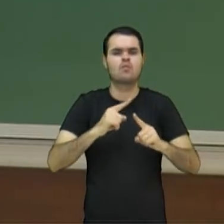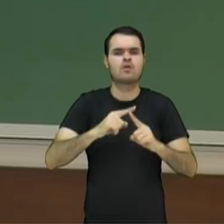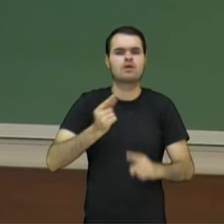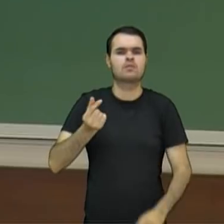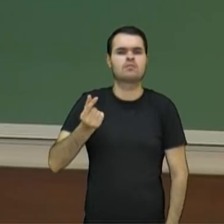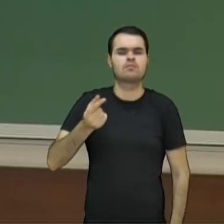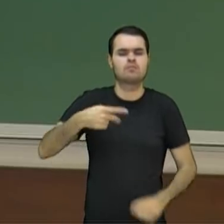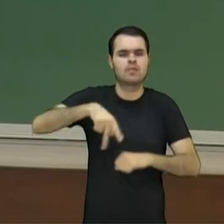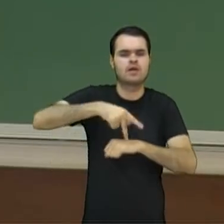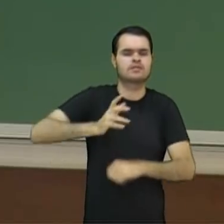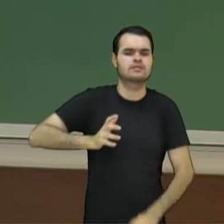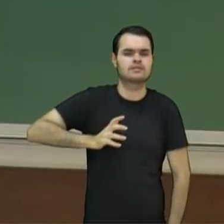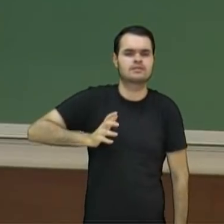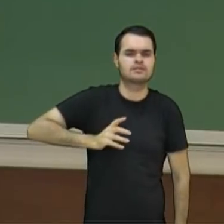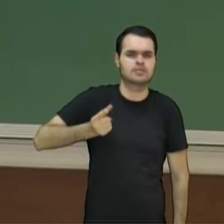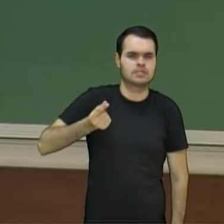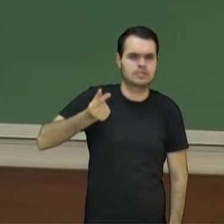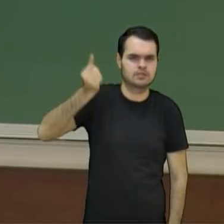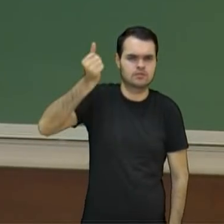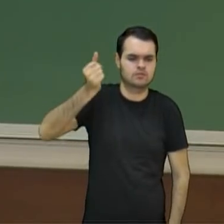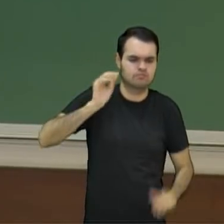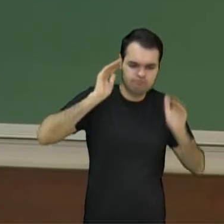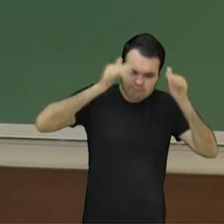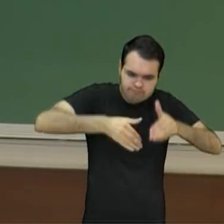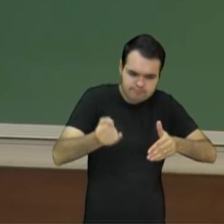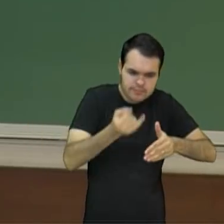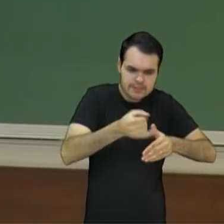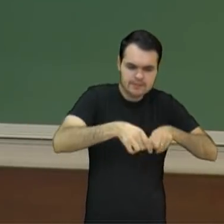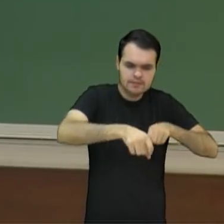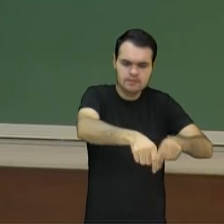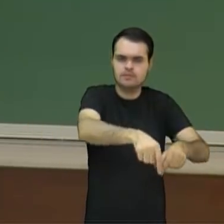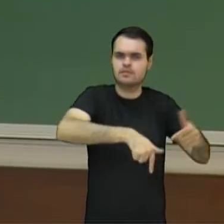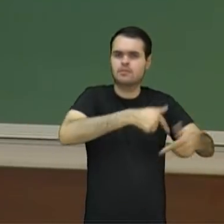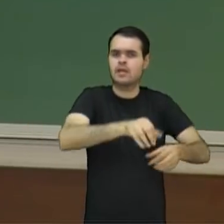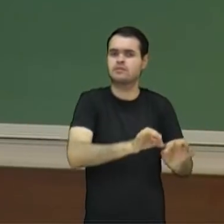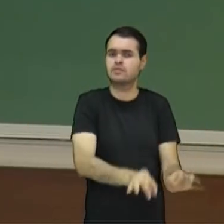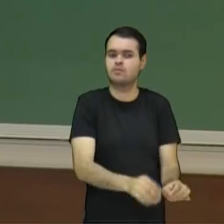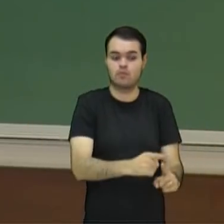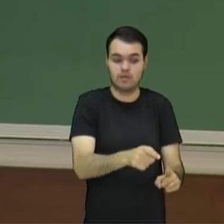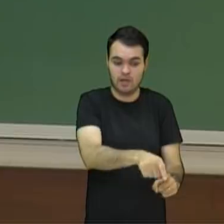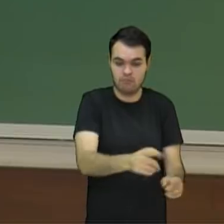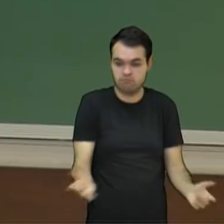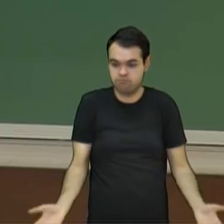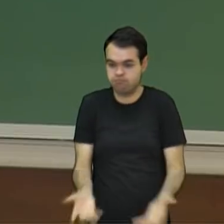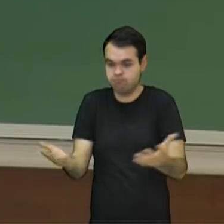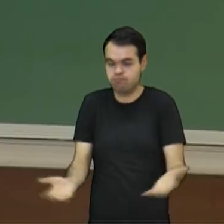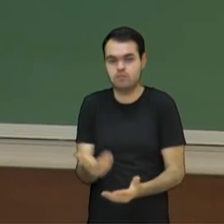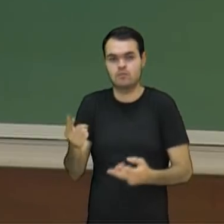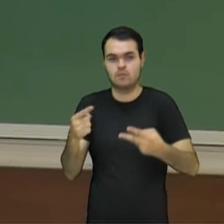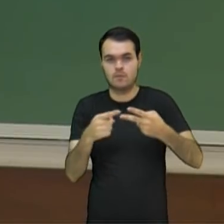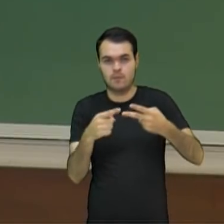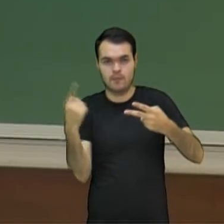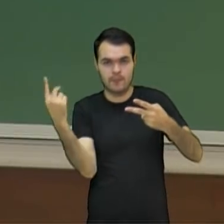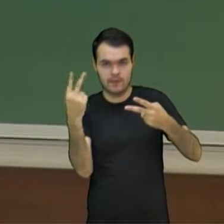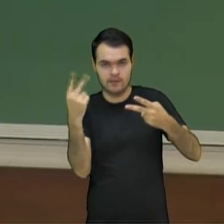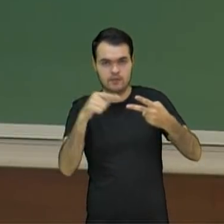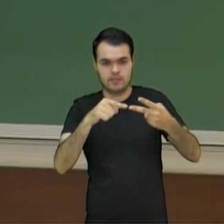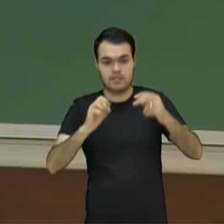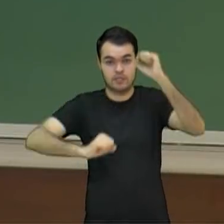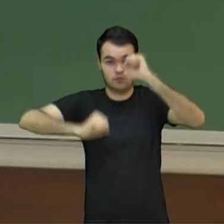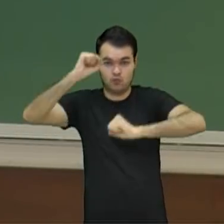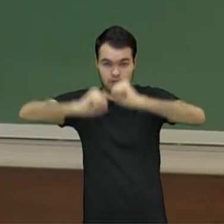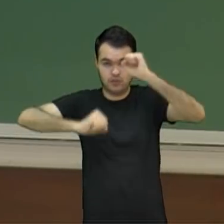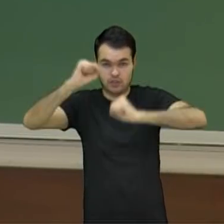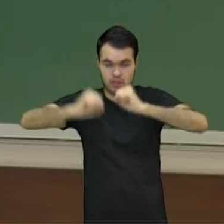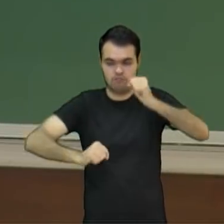dá importância para uma atividade simples? Porque ela impulsiona os demais setores. O secundário, que é o das